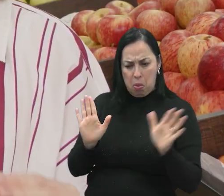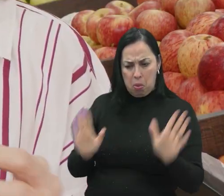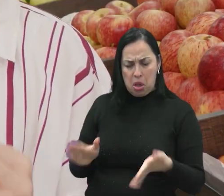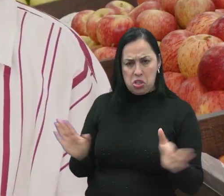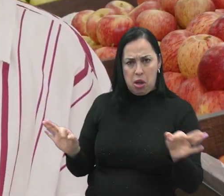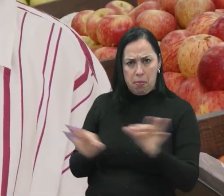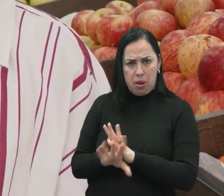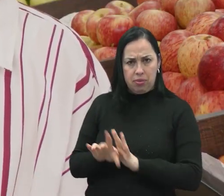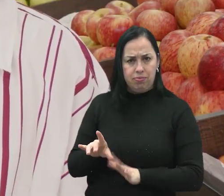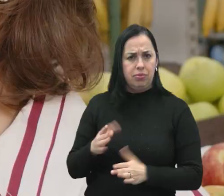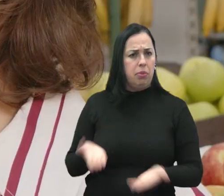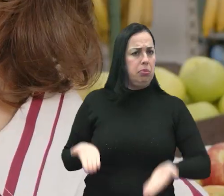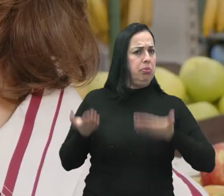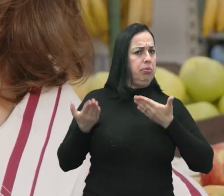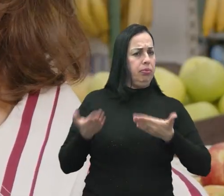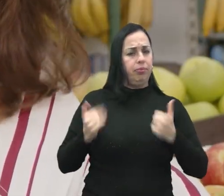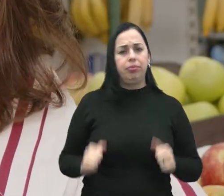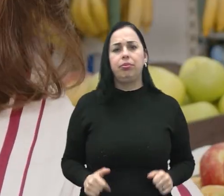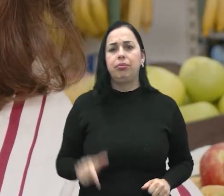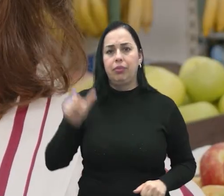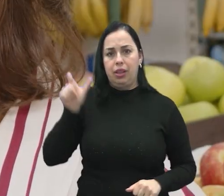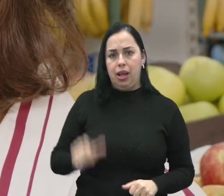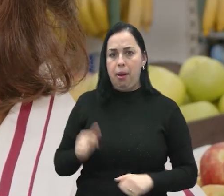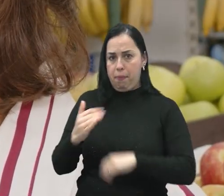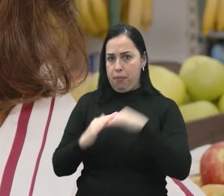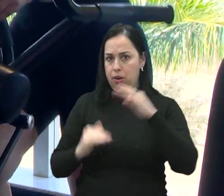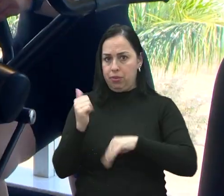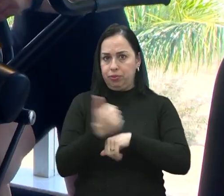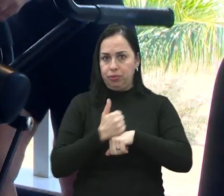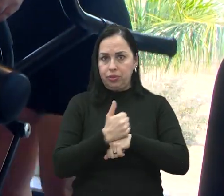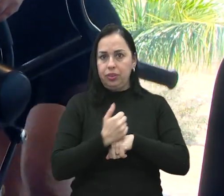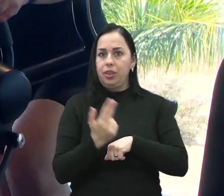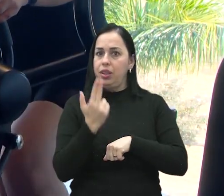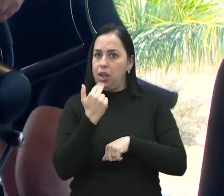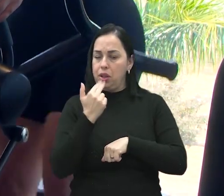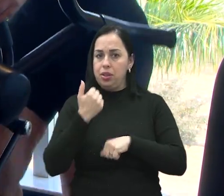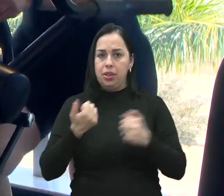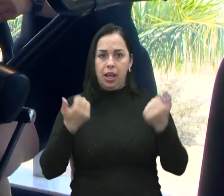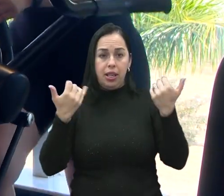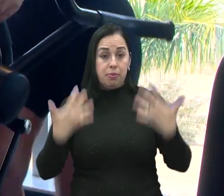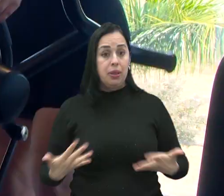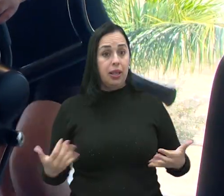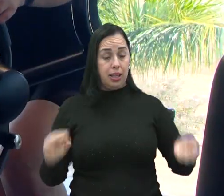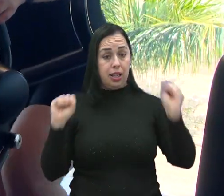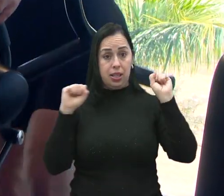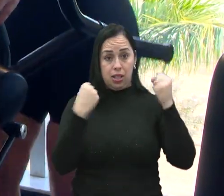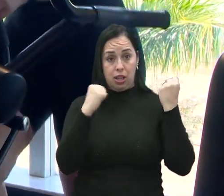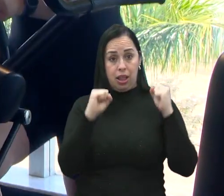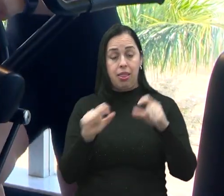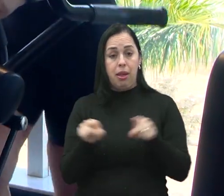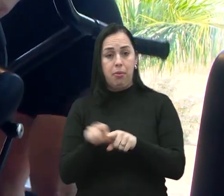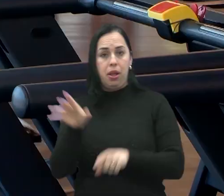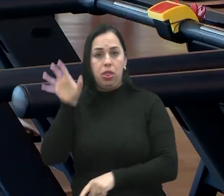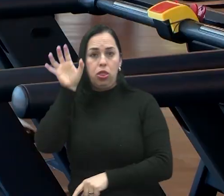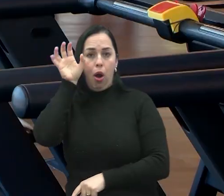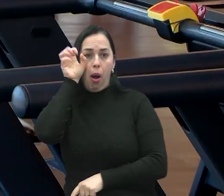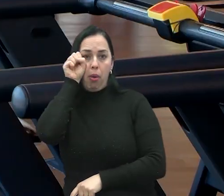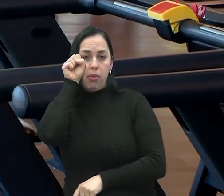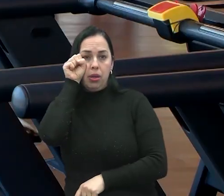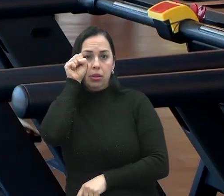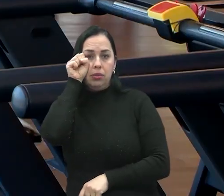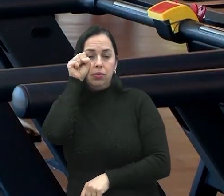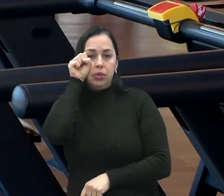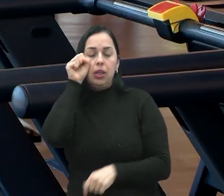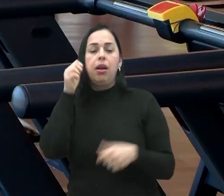consumo, já desconfie. A nutricionista lembra que a prática de exercícios físicos e o sono regulado também